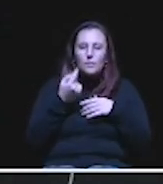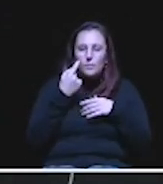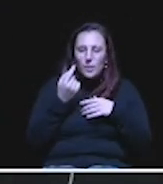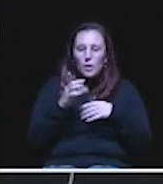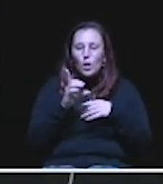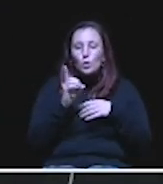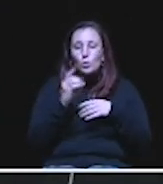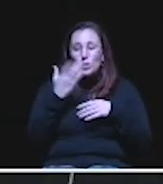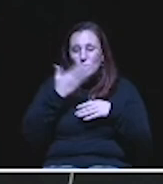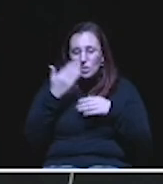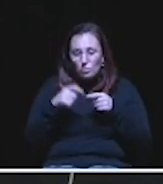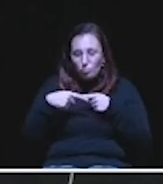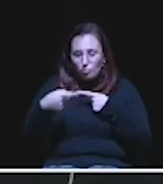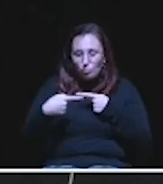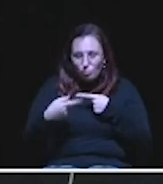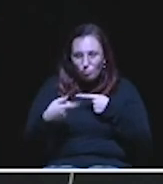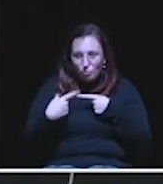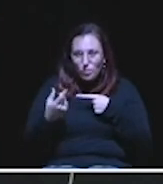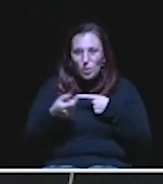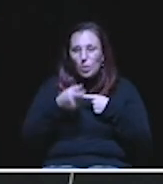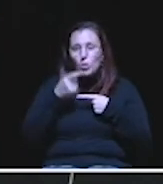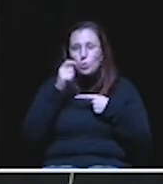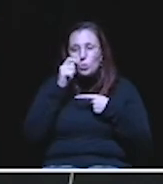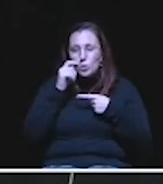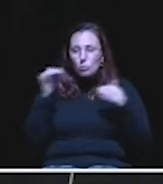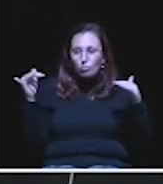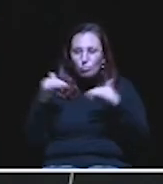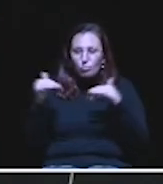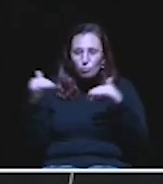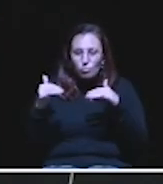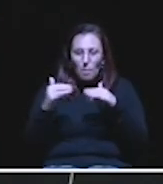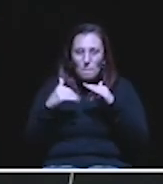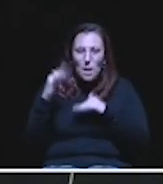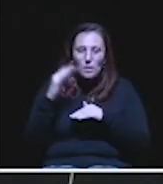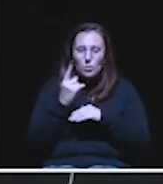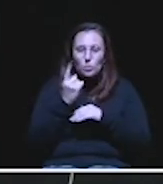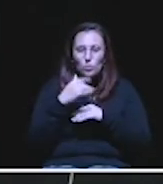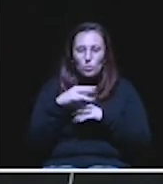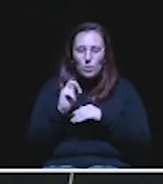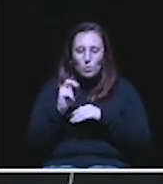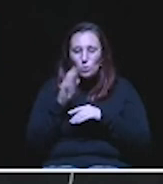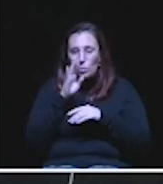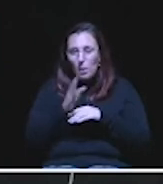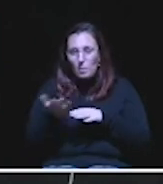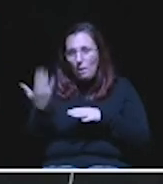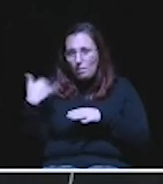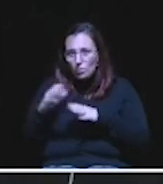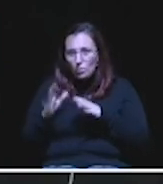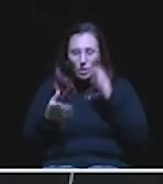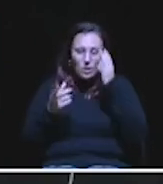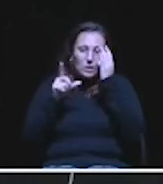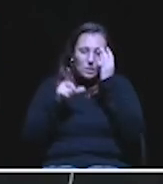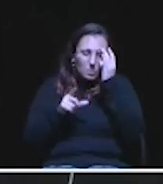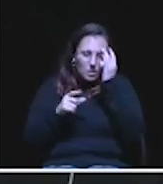estes 6 dias em que Lisboa terá concentrado mais de um terço dos turistas anuais que habitualmente recebe. O que vai ser feito em termos de reforço dos